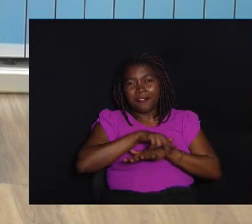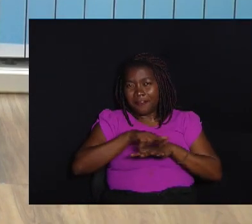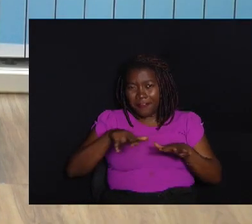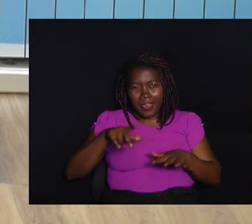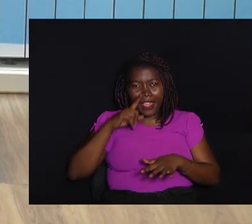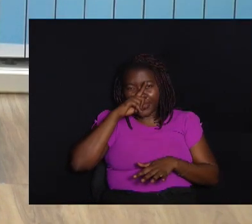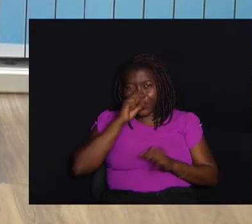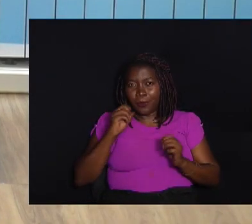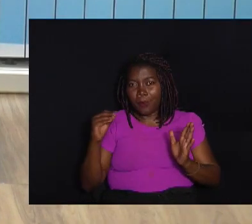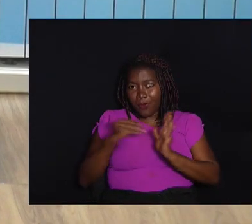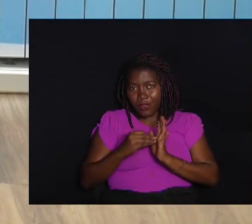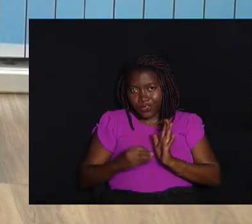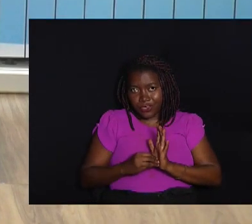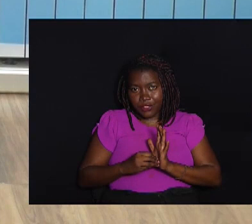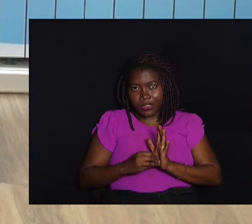pode colocar